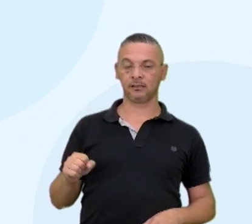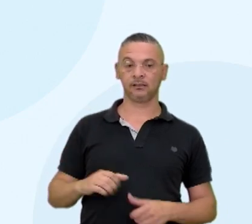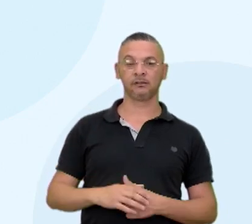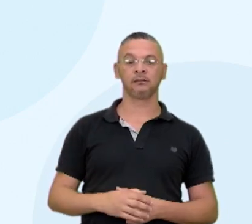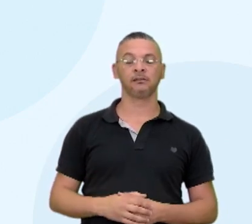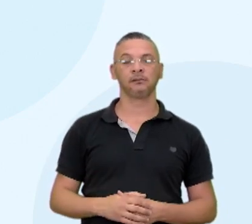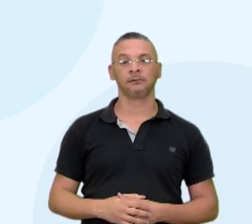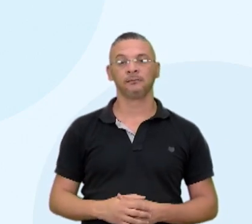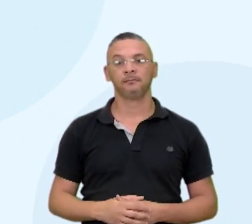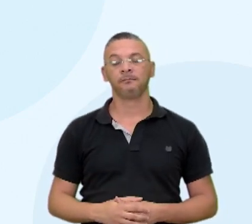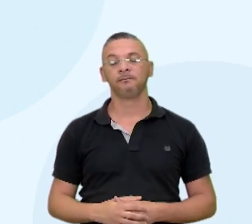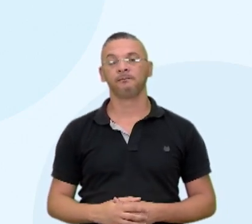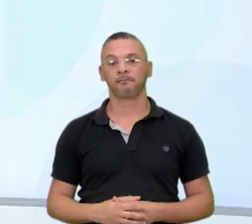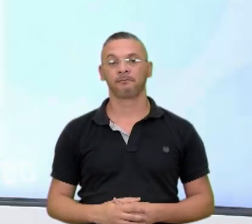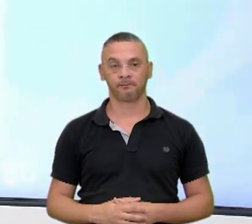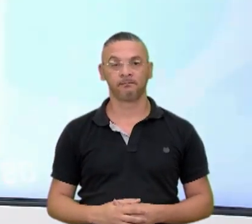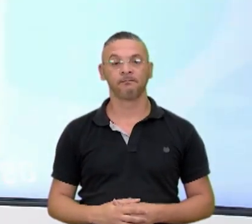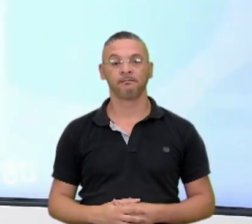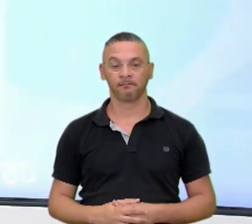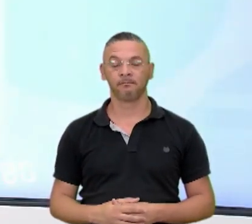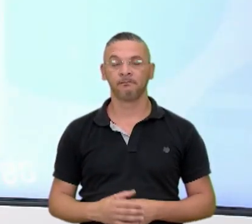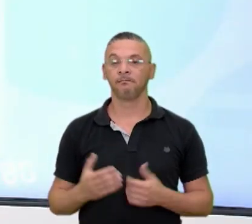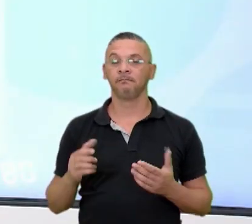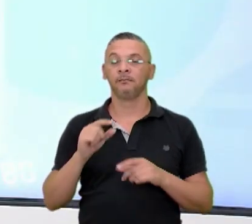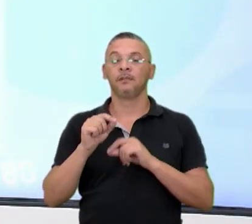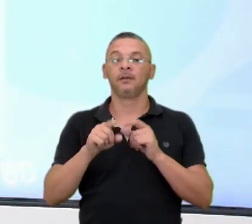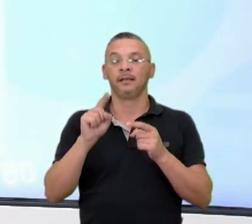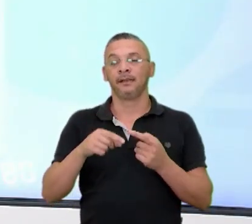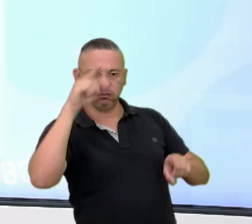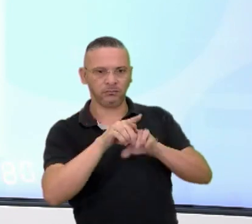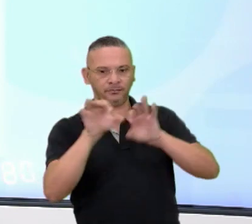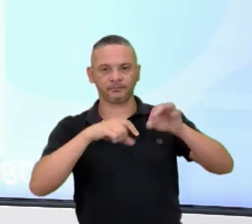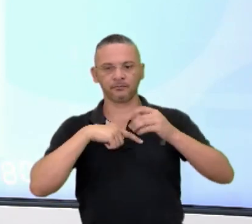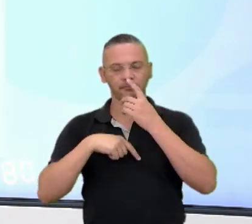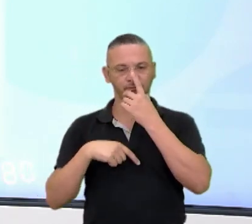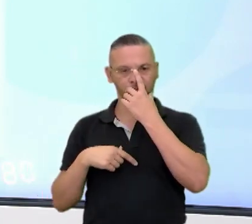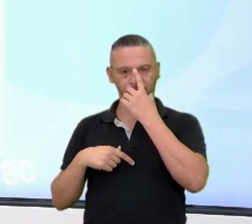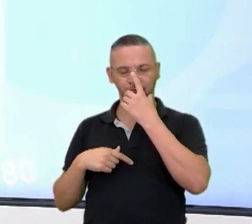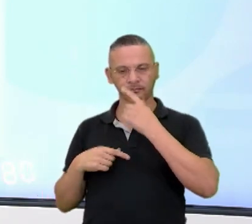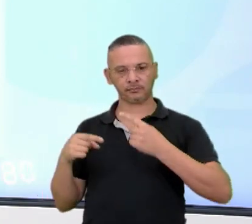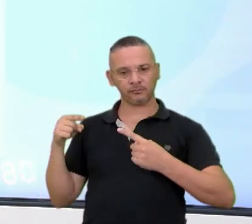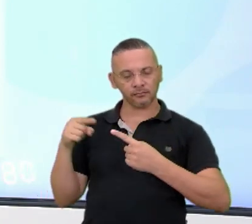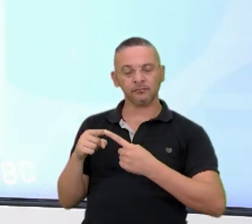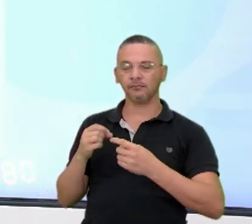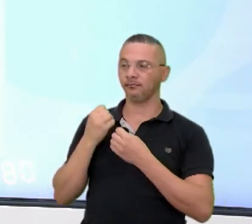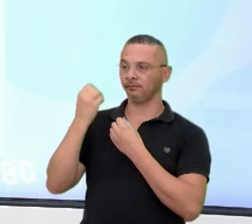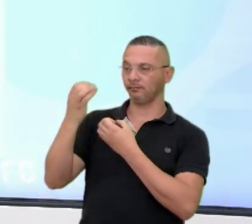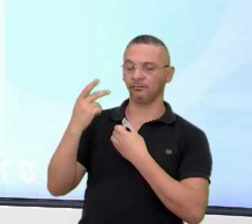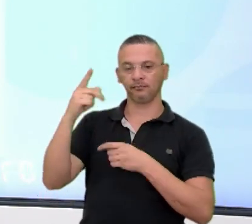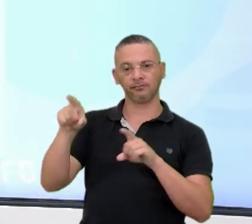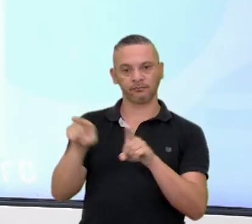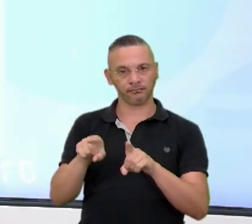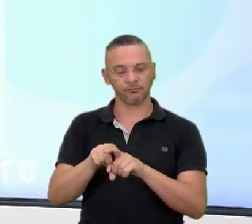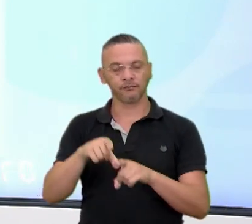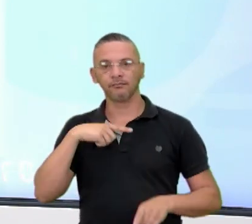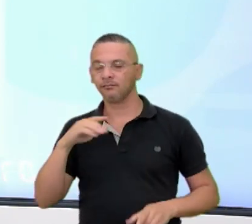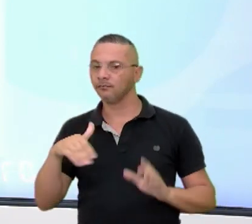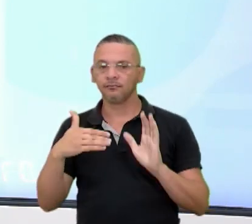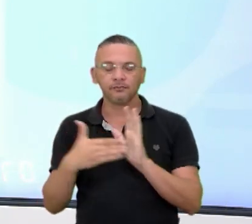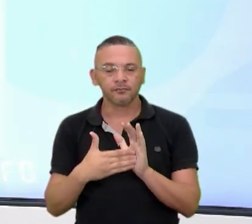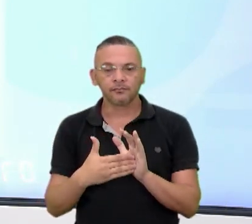fonte, pelo mesmo local. Quando as pessoas, por exemplo, se fecham em torno de um assunto e não quer ninguém que fale nada diferente e elas se formam